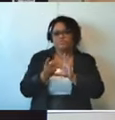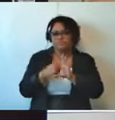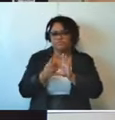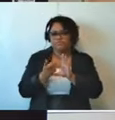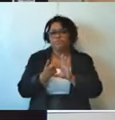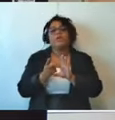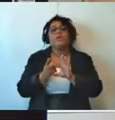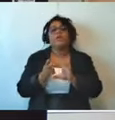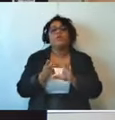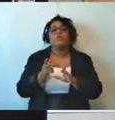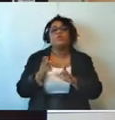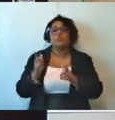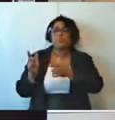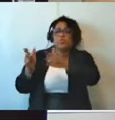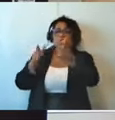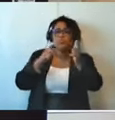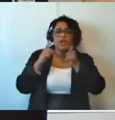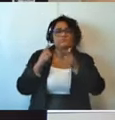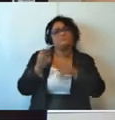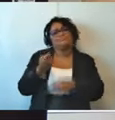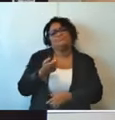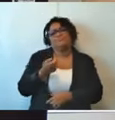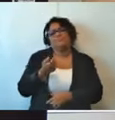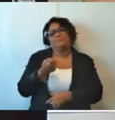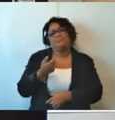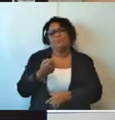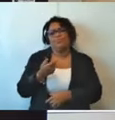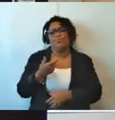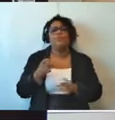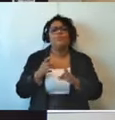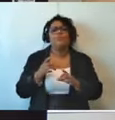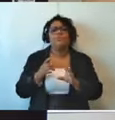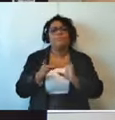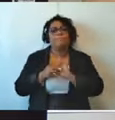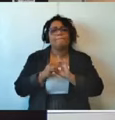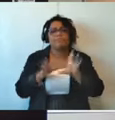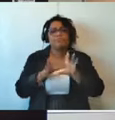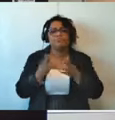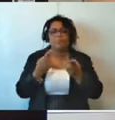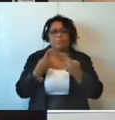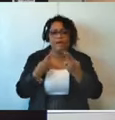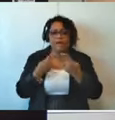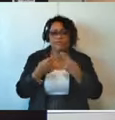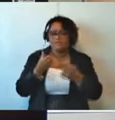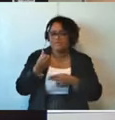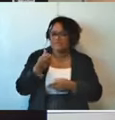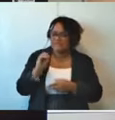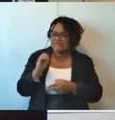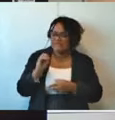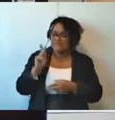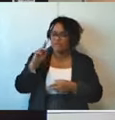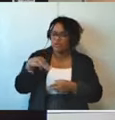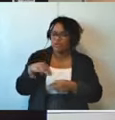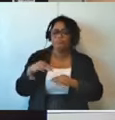pouquíssimos locais que a velocidade permitida dentro da área urbana é maior do que 60. E o próprio anel